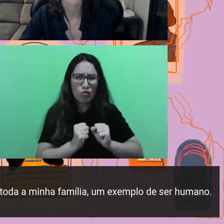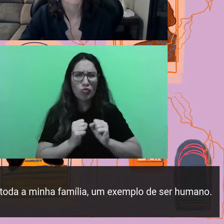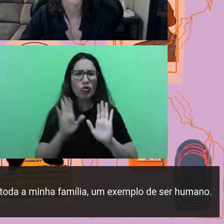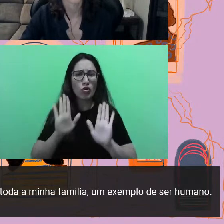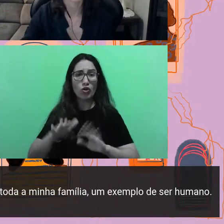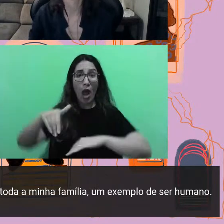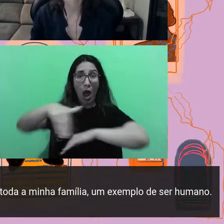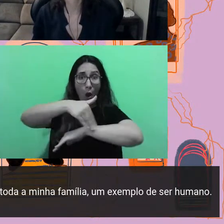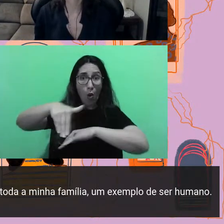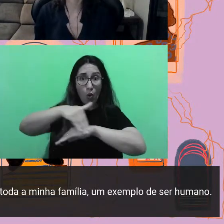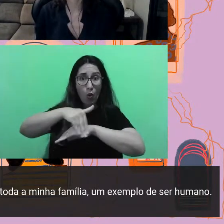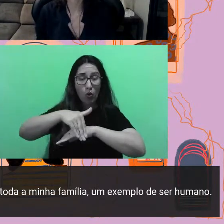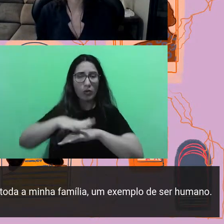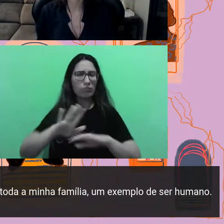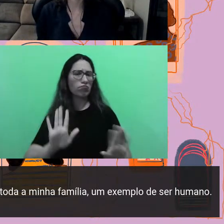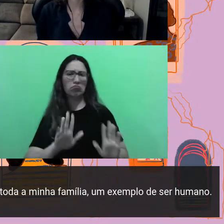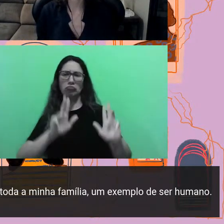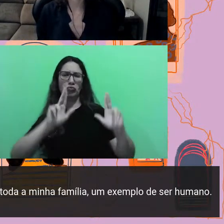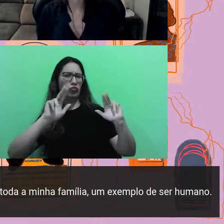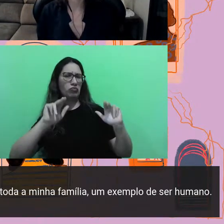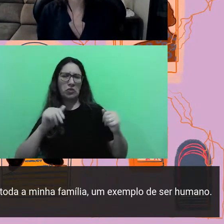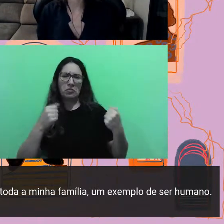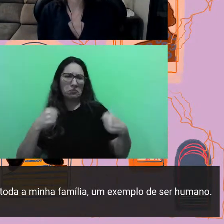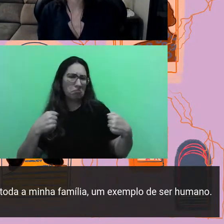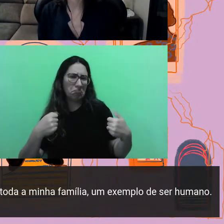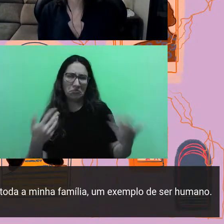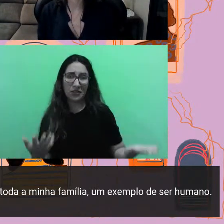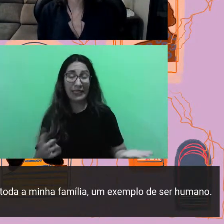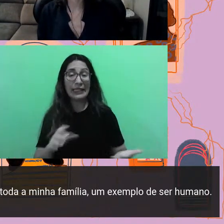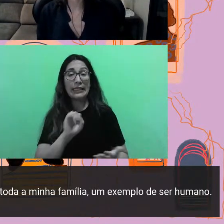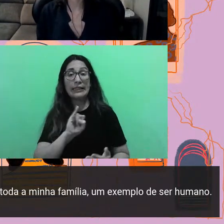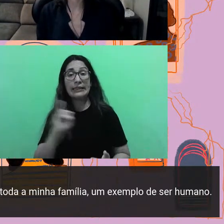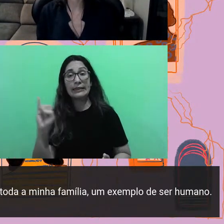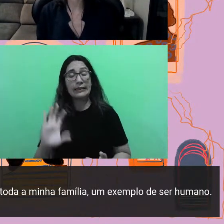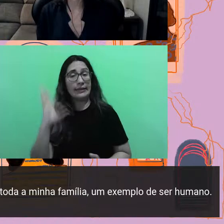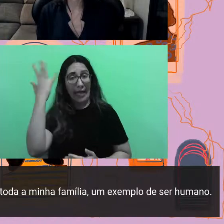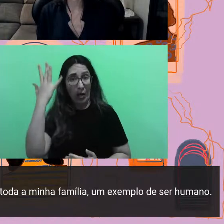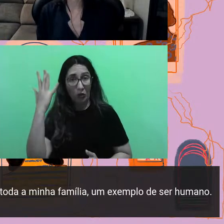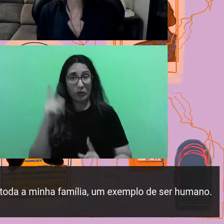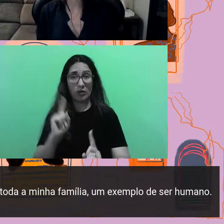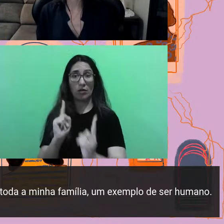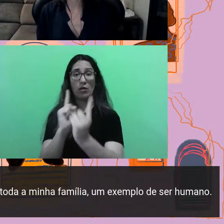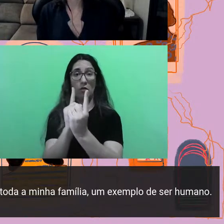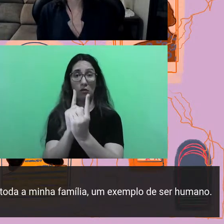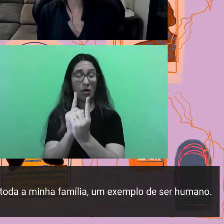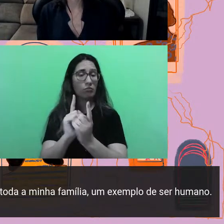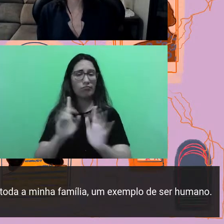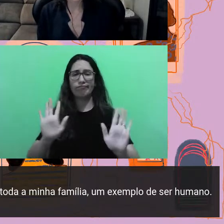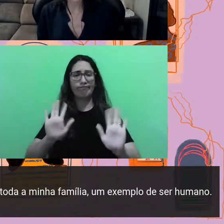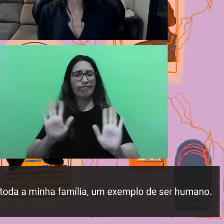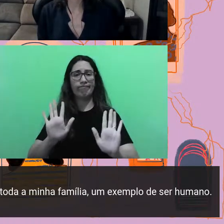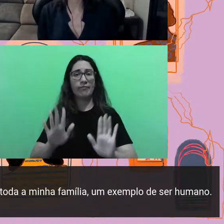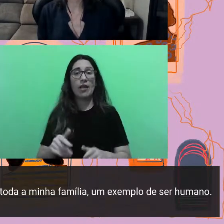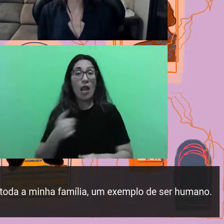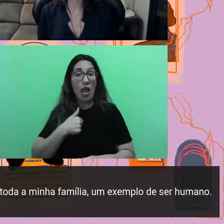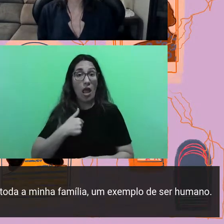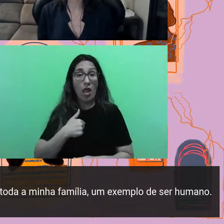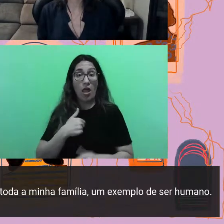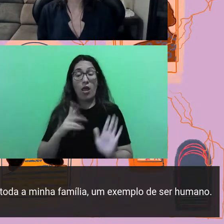rua? Nunca precisei, e se um dia precisasse, eu não faria. Até mesmo que iria correr da